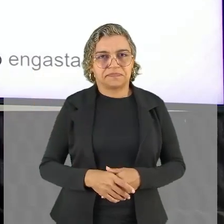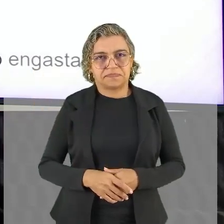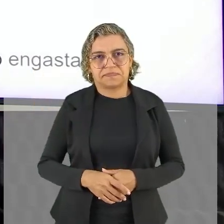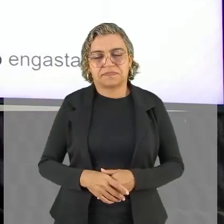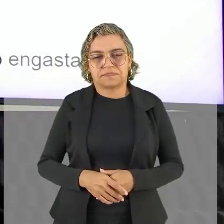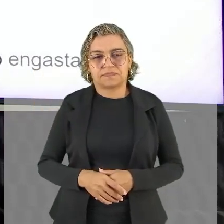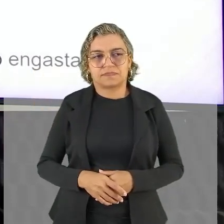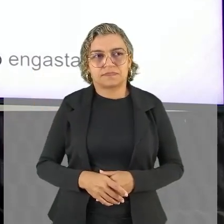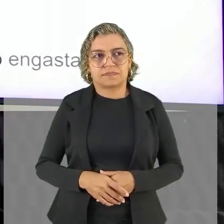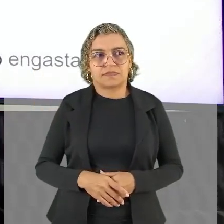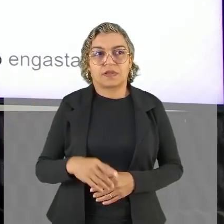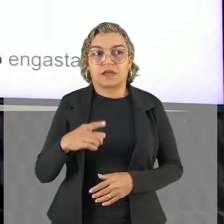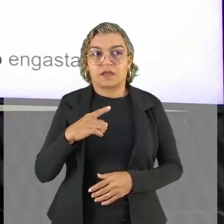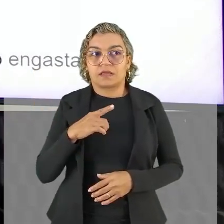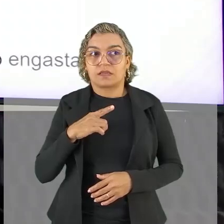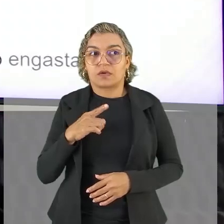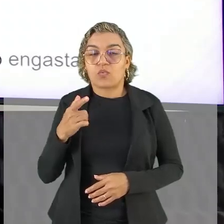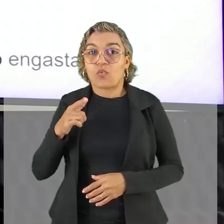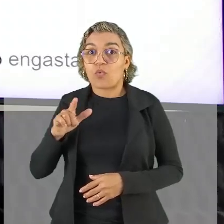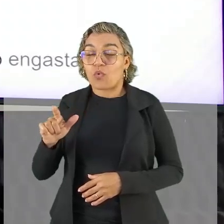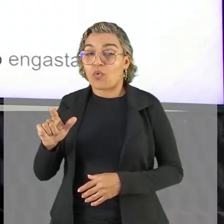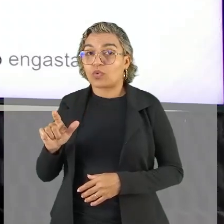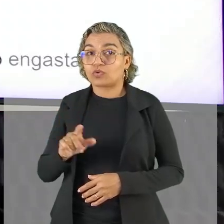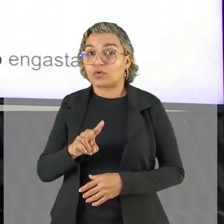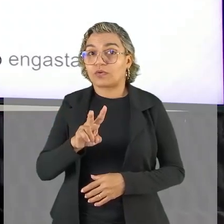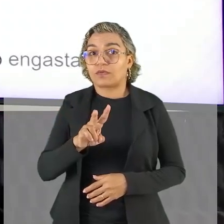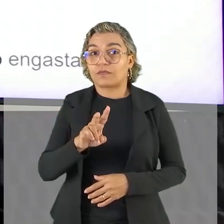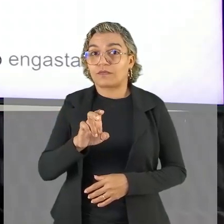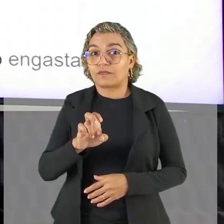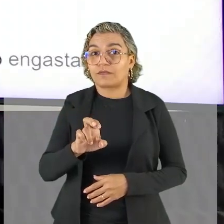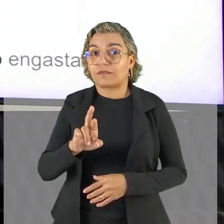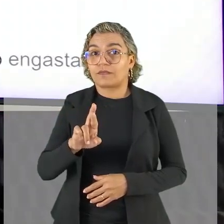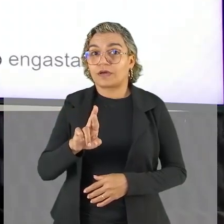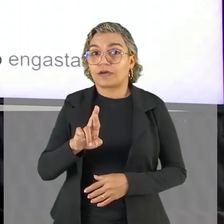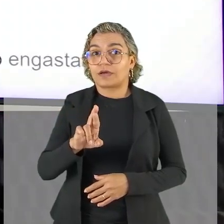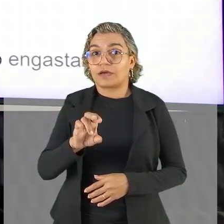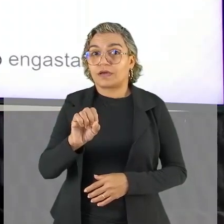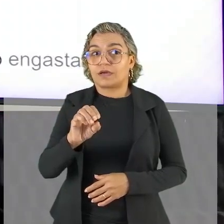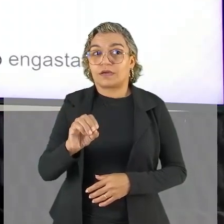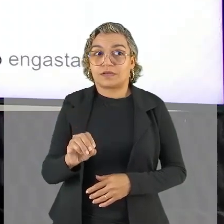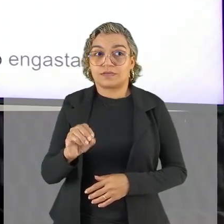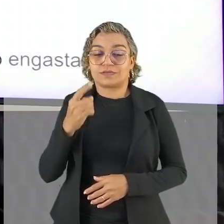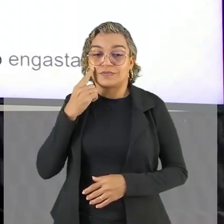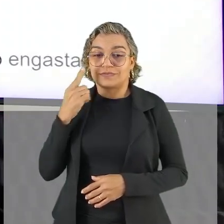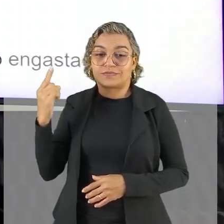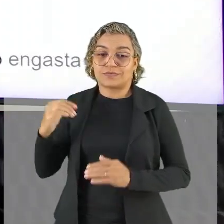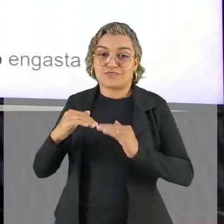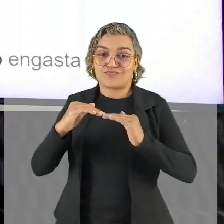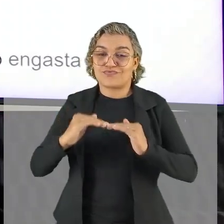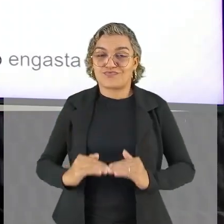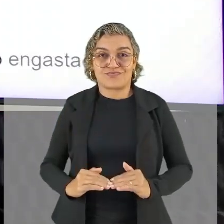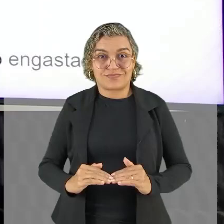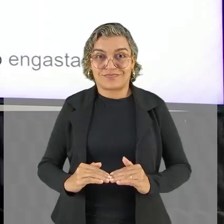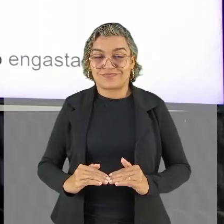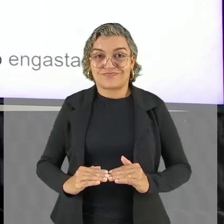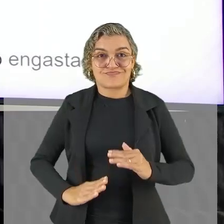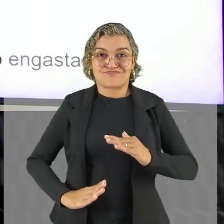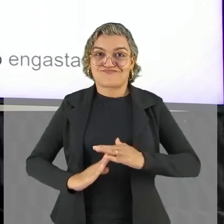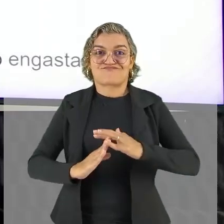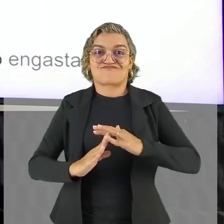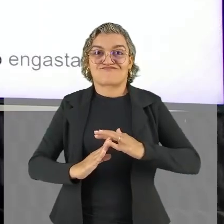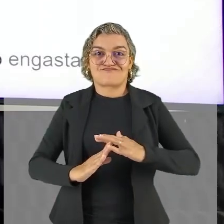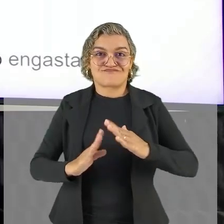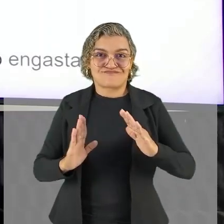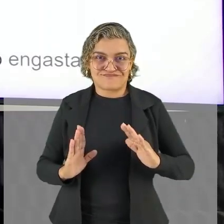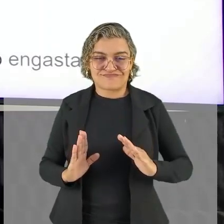rubim. Gente, aqui é outro verso, tá? Só que a TV acabou aqui. o slide eu não tinha mais como colocar e ficar só